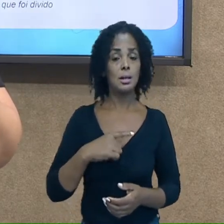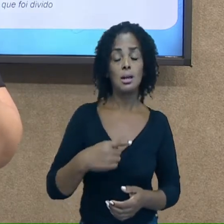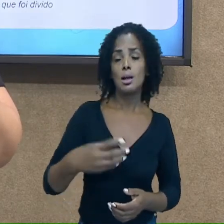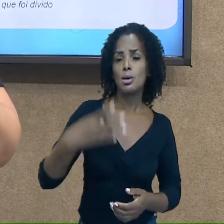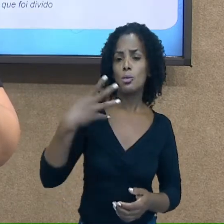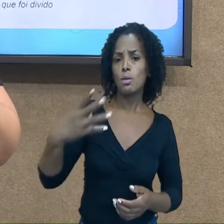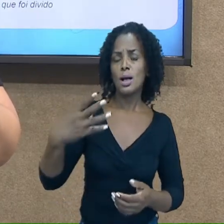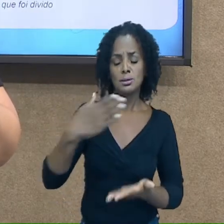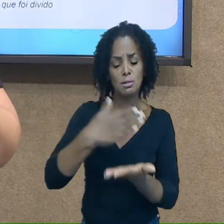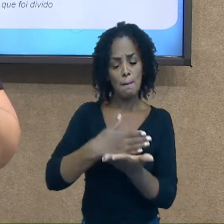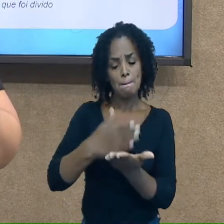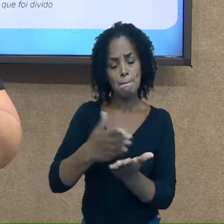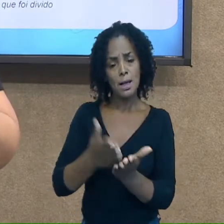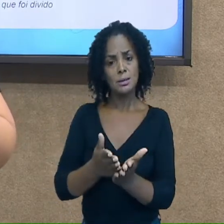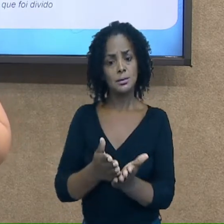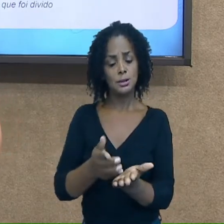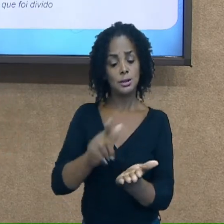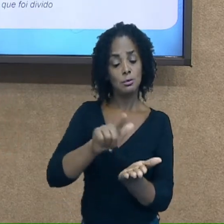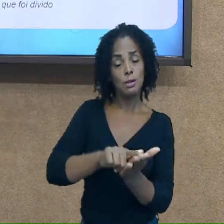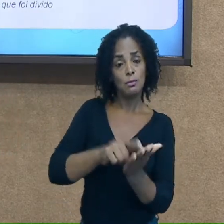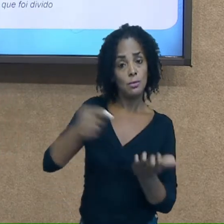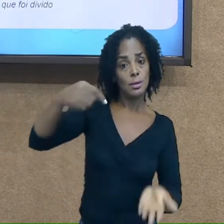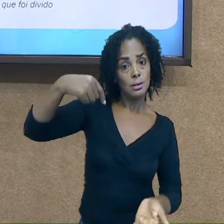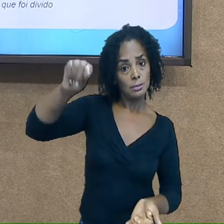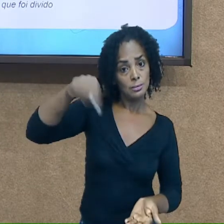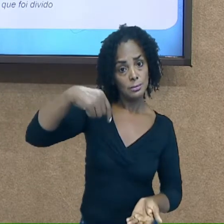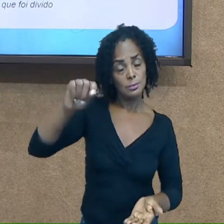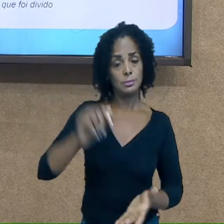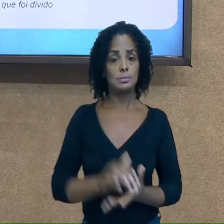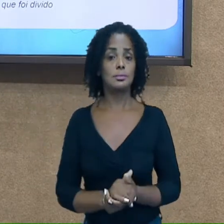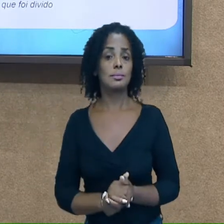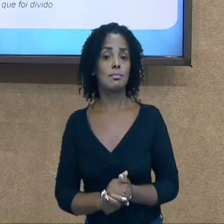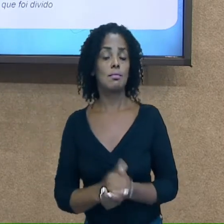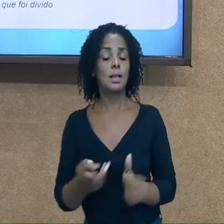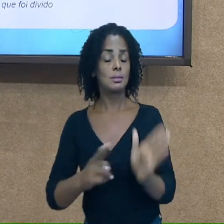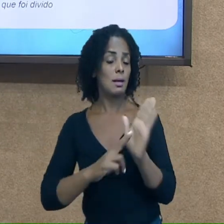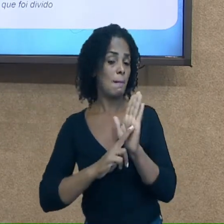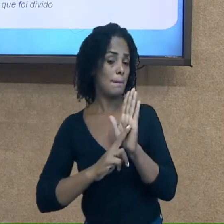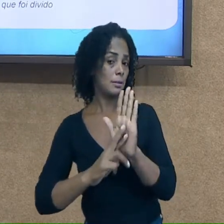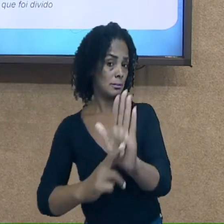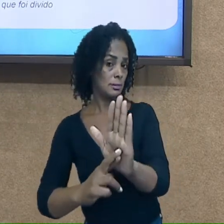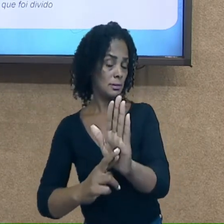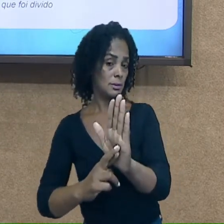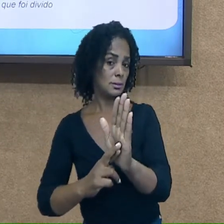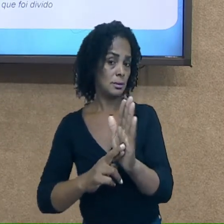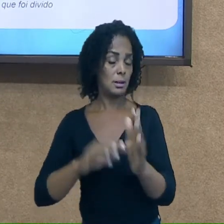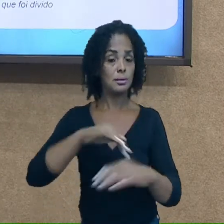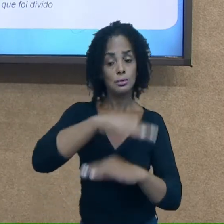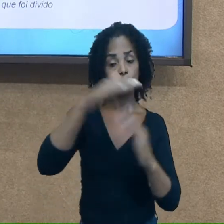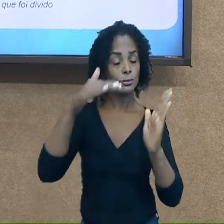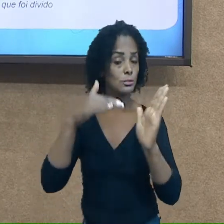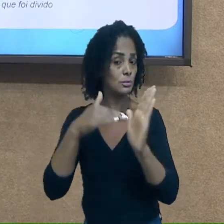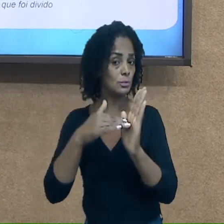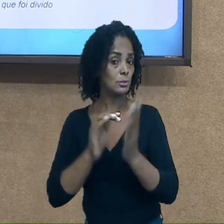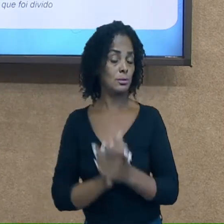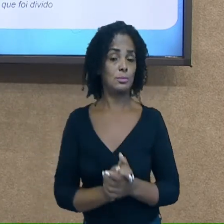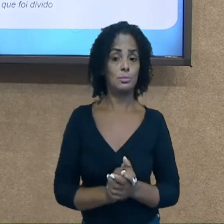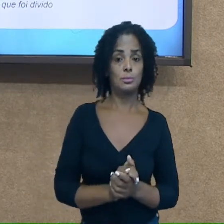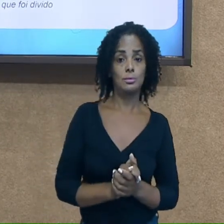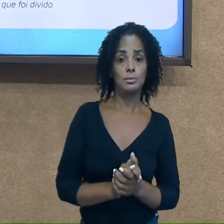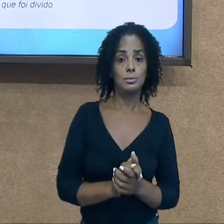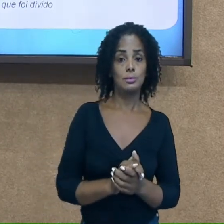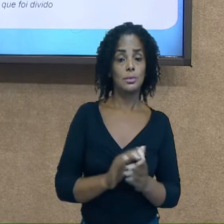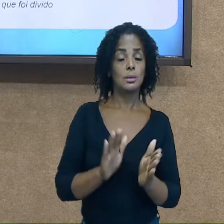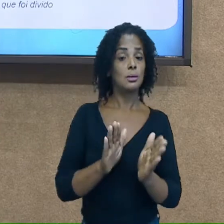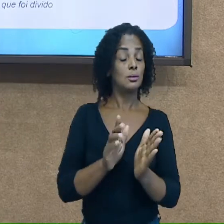folha inteira, ok? É isso que quer dizer representar a parte de um todo. Neste caso aqui, o